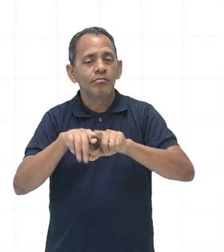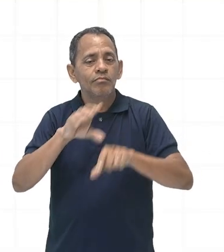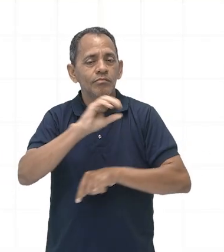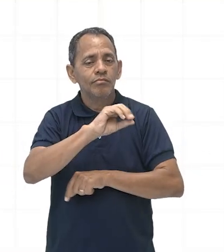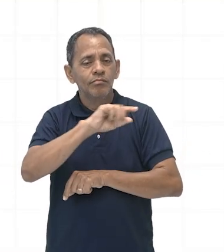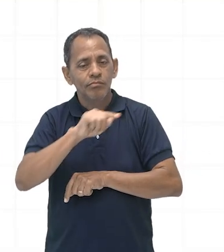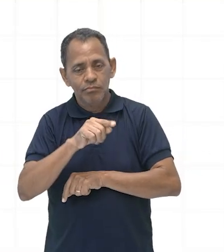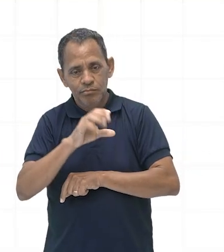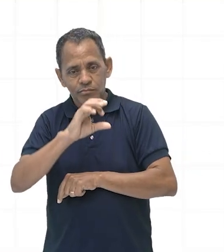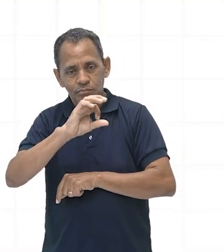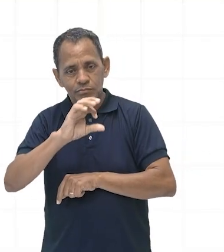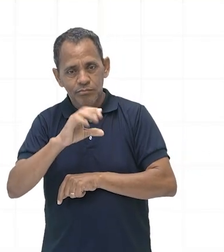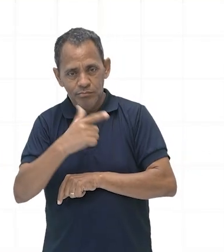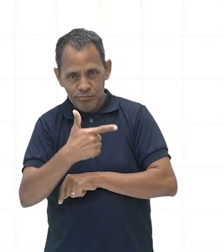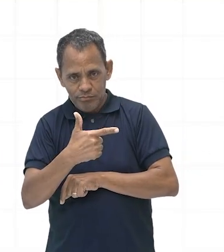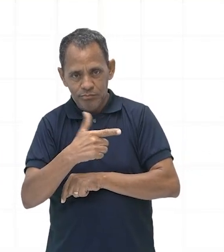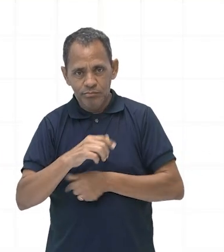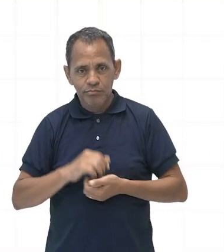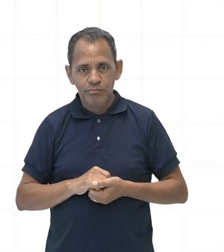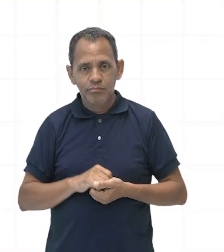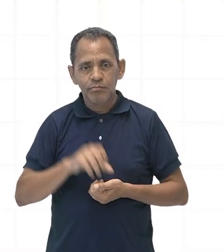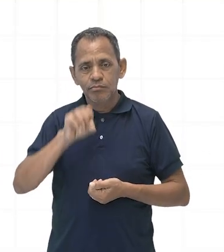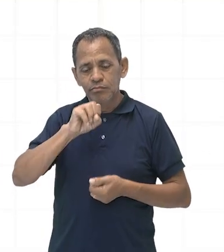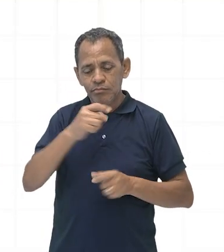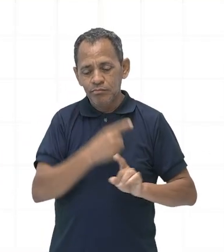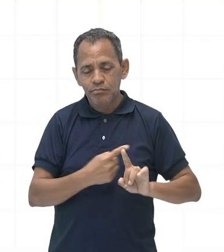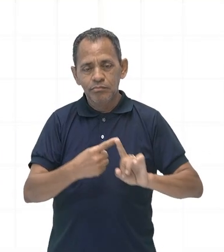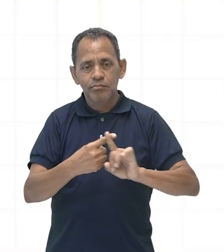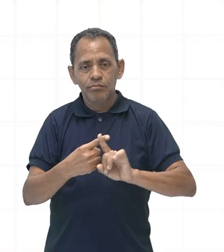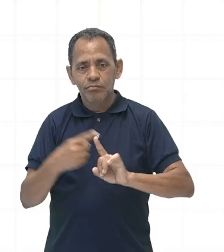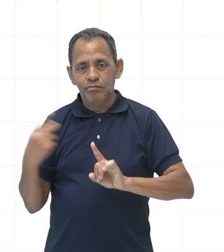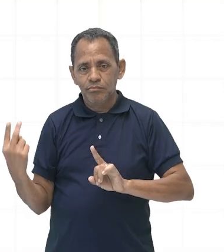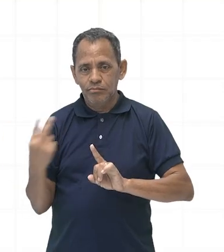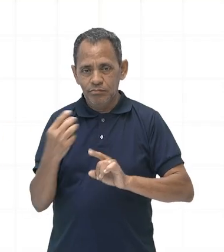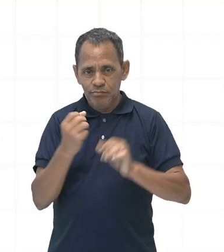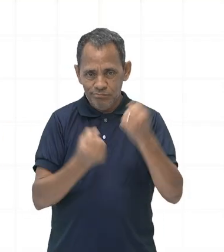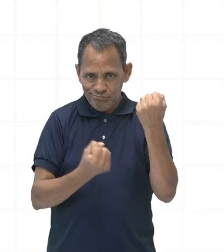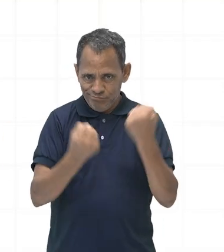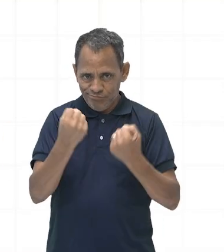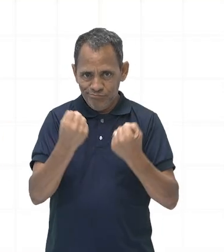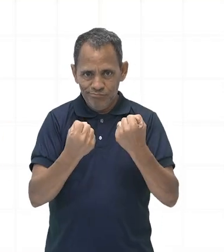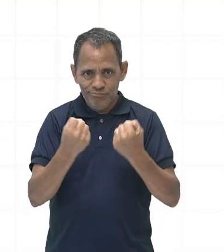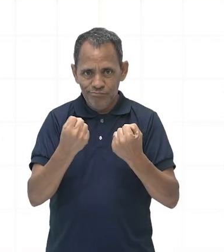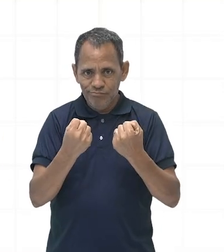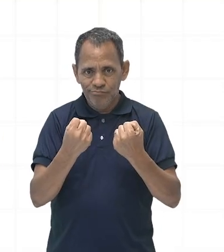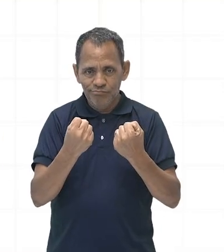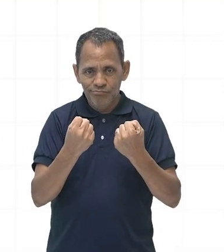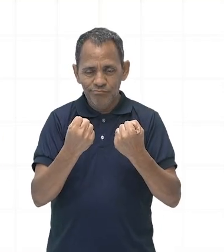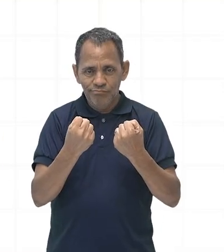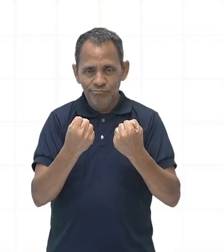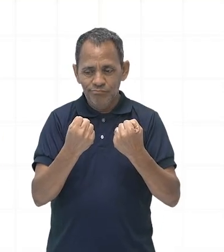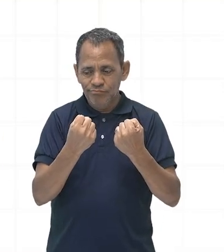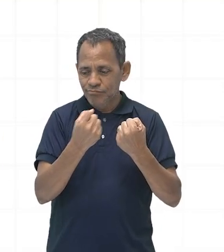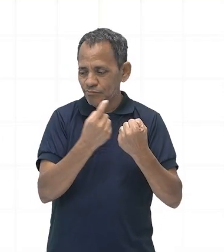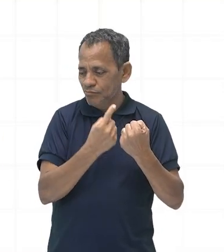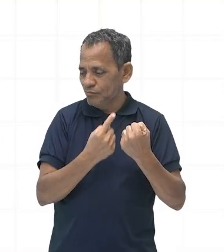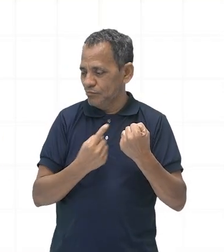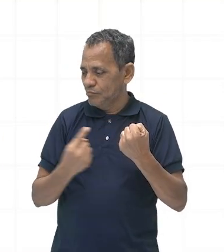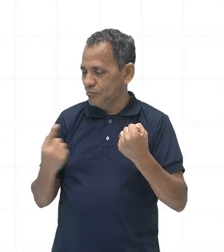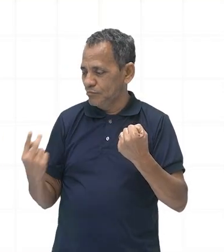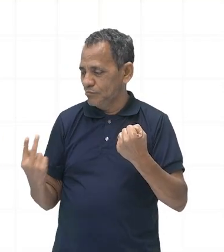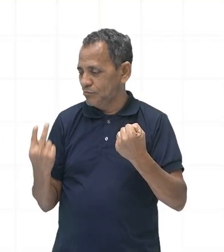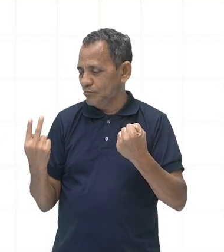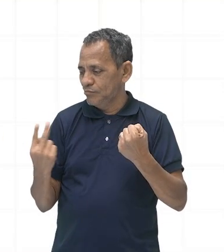0,92. Então, se eu multiplicar o valor do carro pelo valor